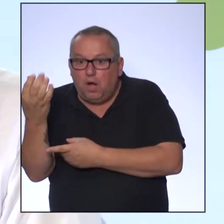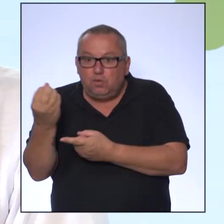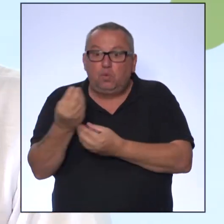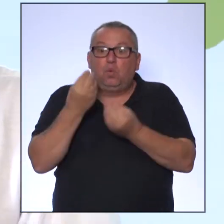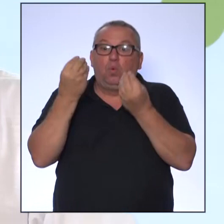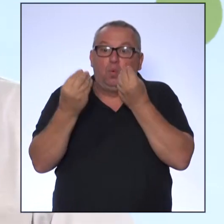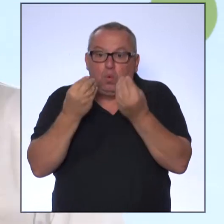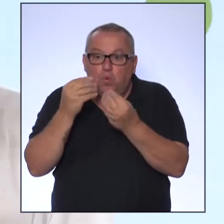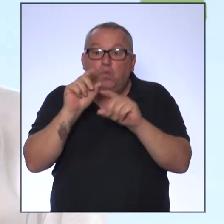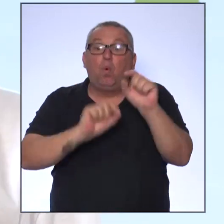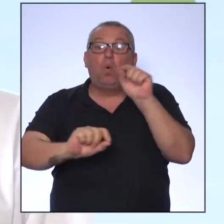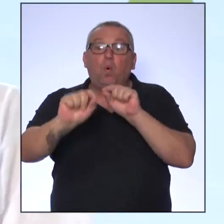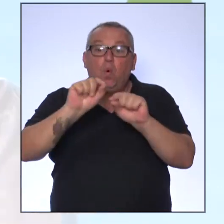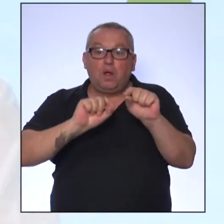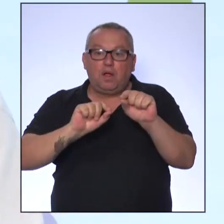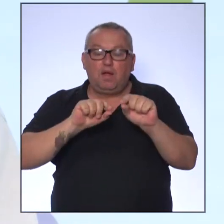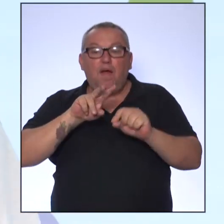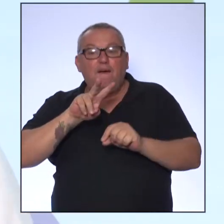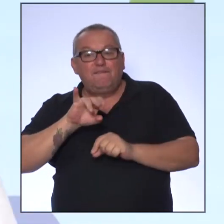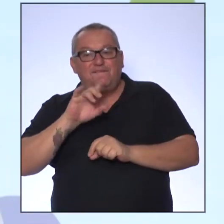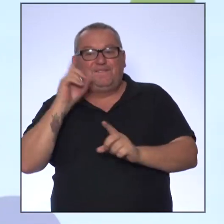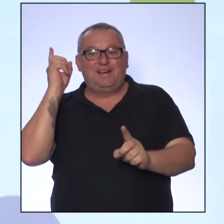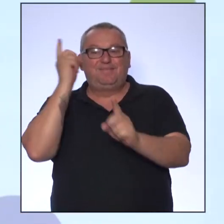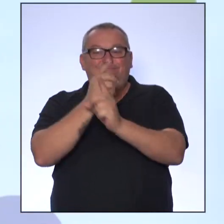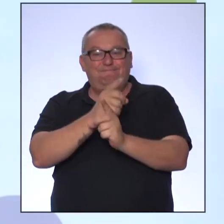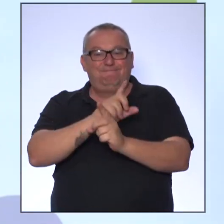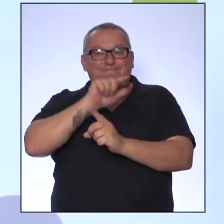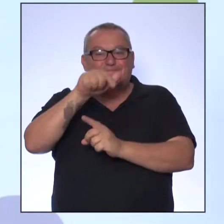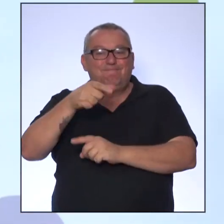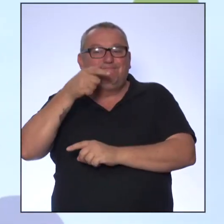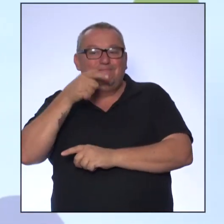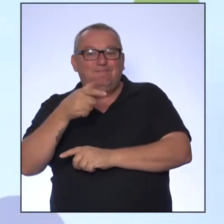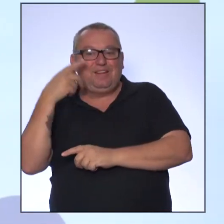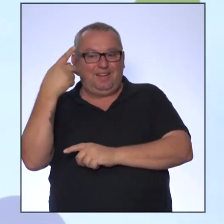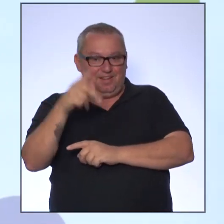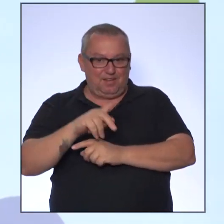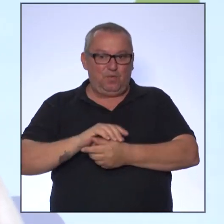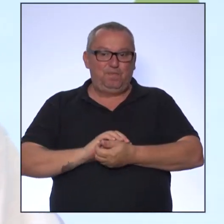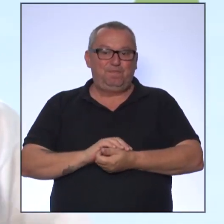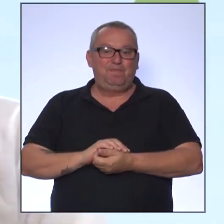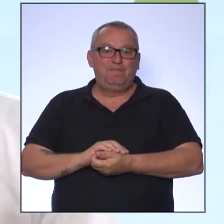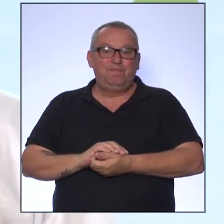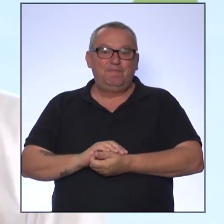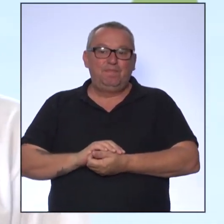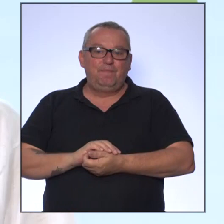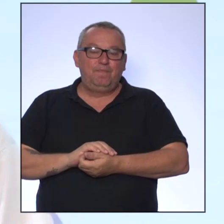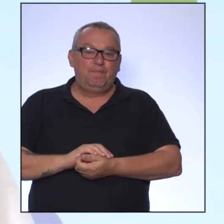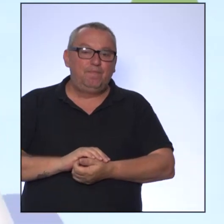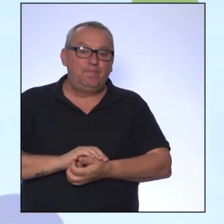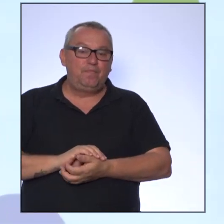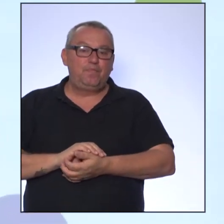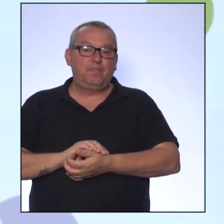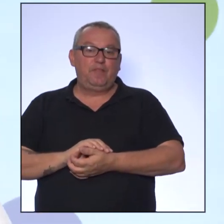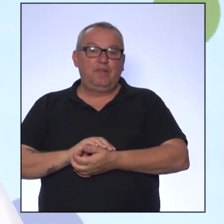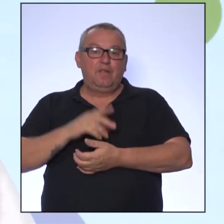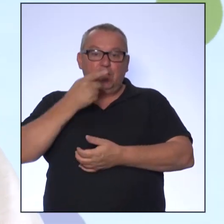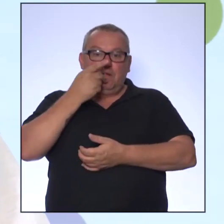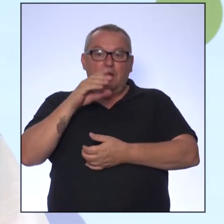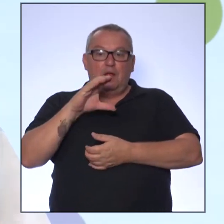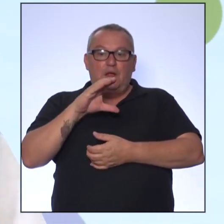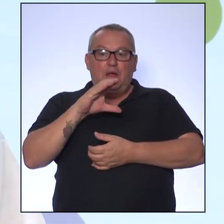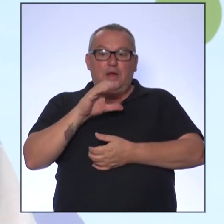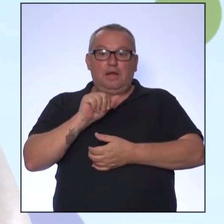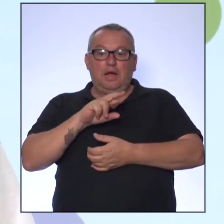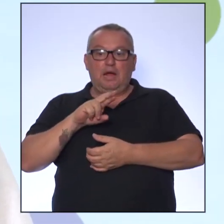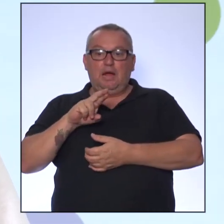que estudar, você vai descobrir a partir dos seus interesses. Vamos começar falando de carreiras.